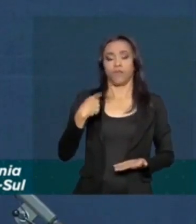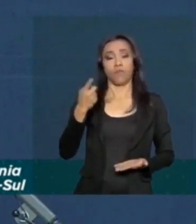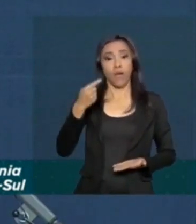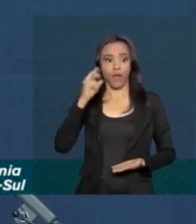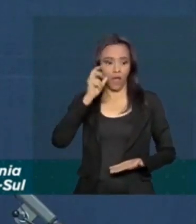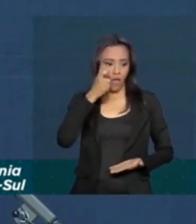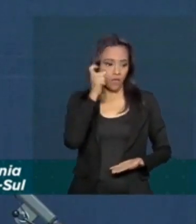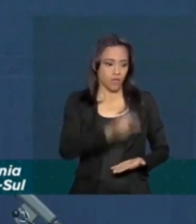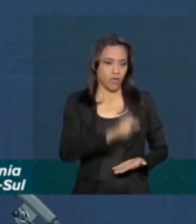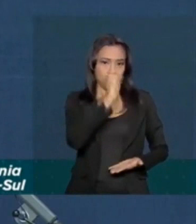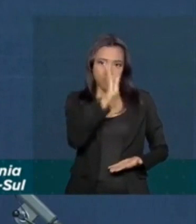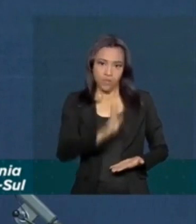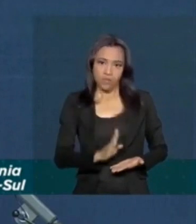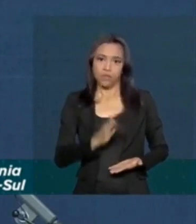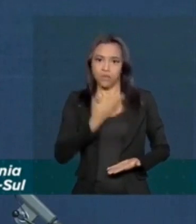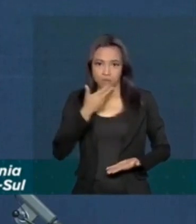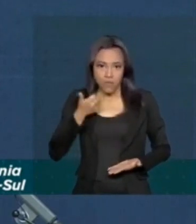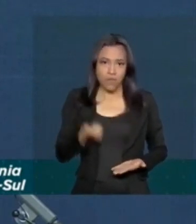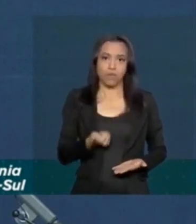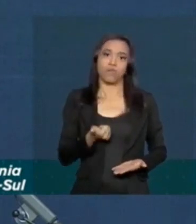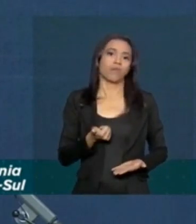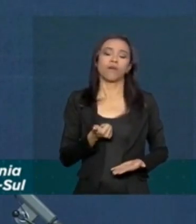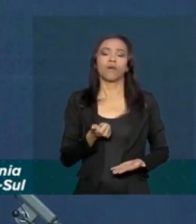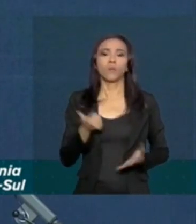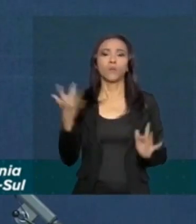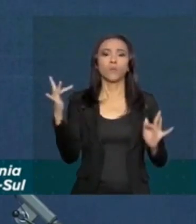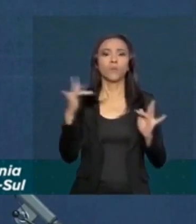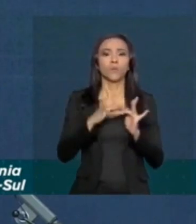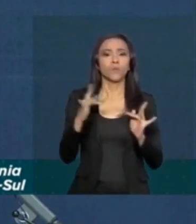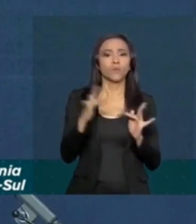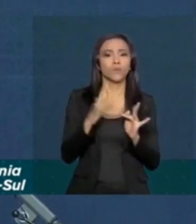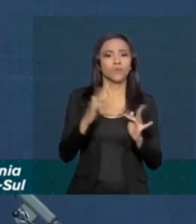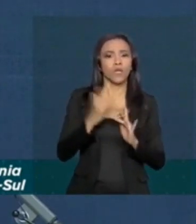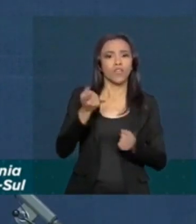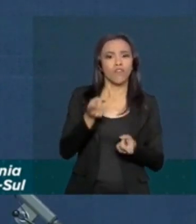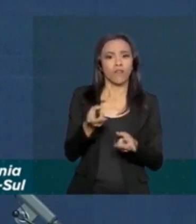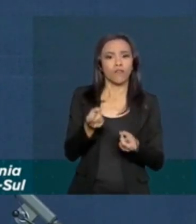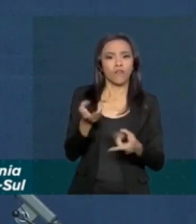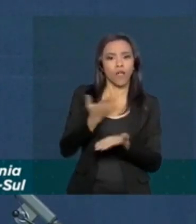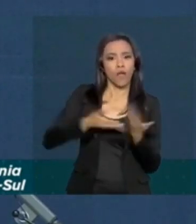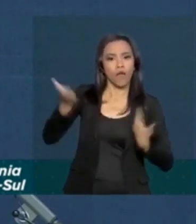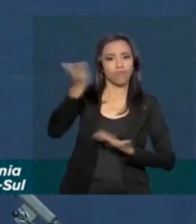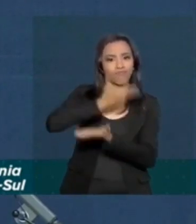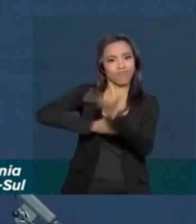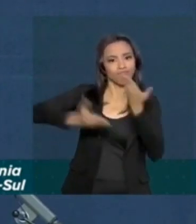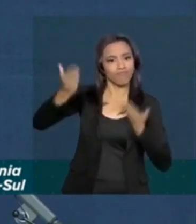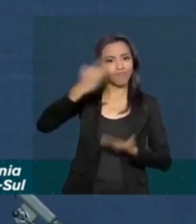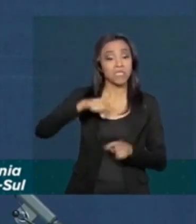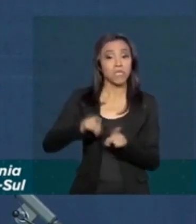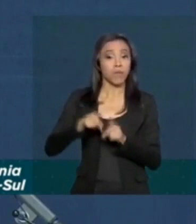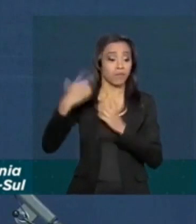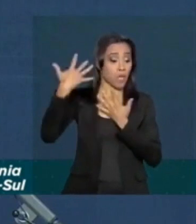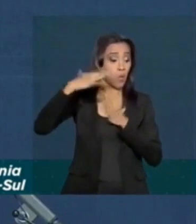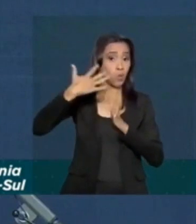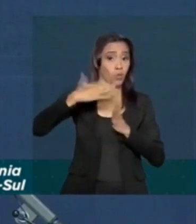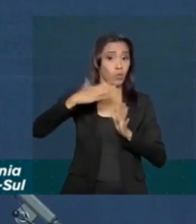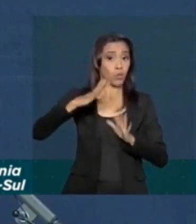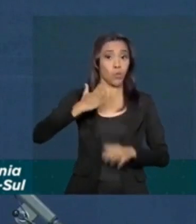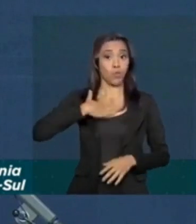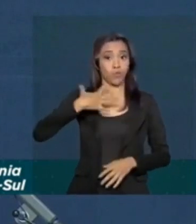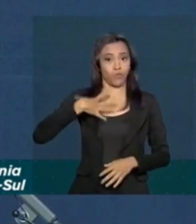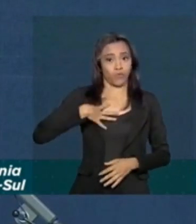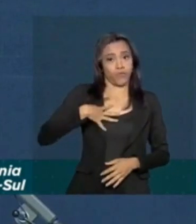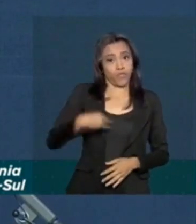para aprimorar laços comerciais e, mais ainda, elogiou o meu